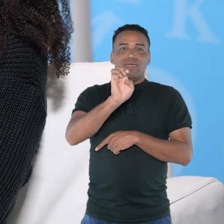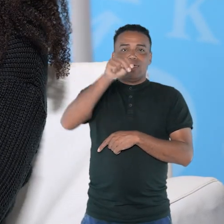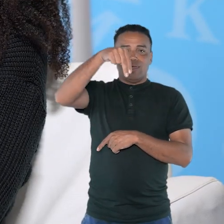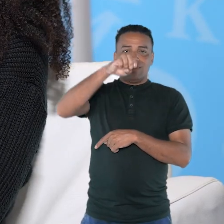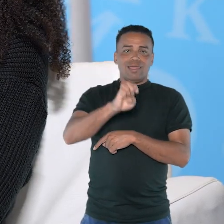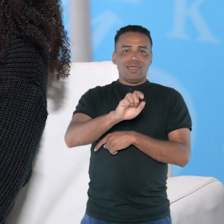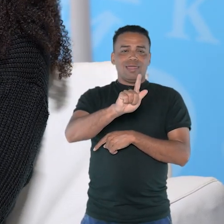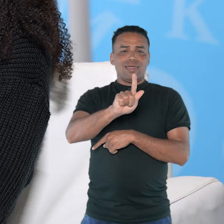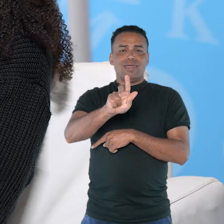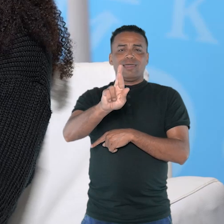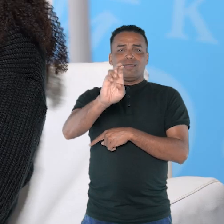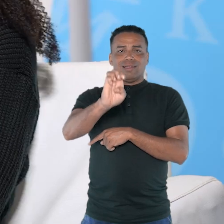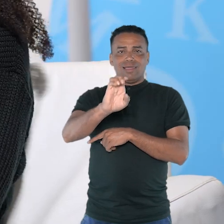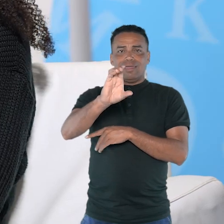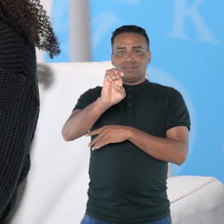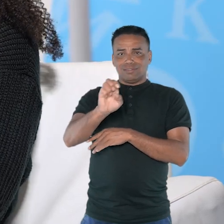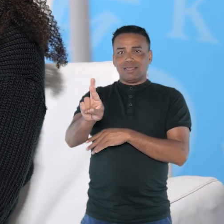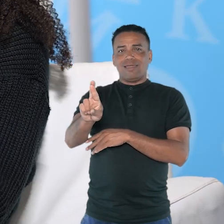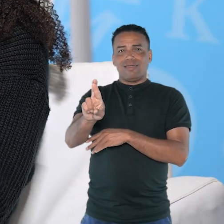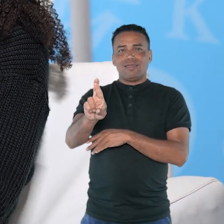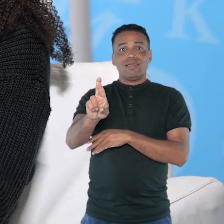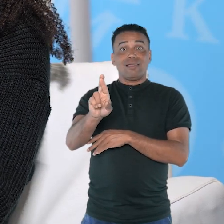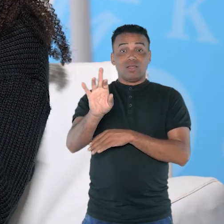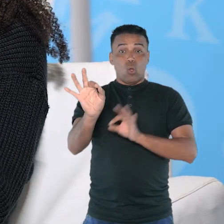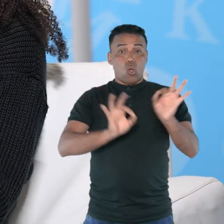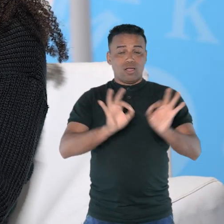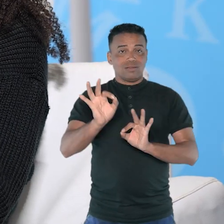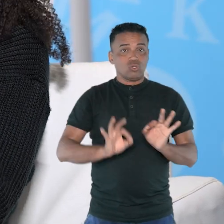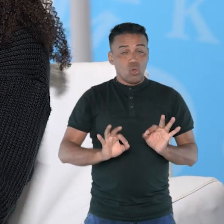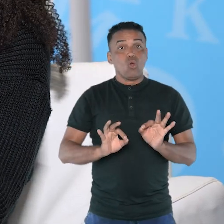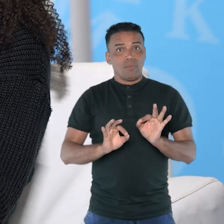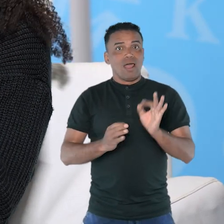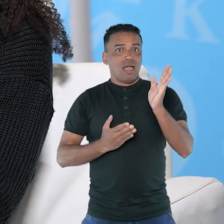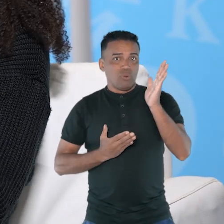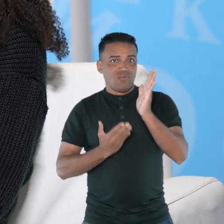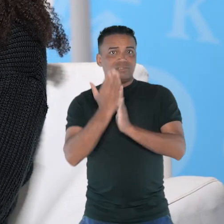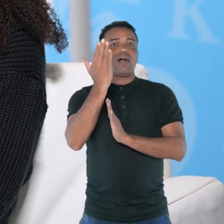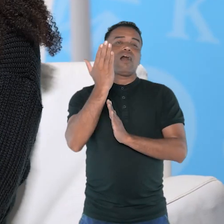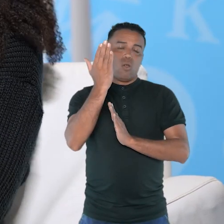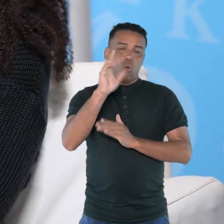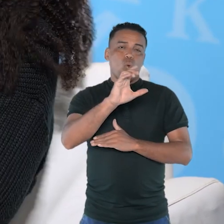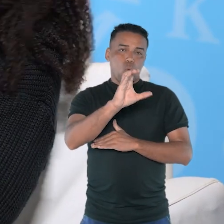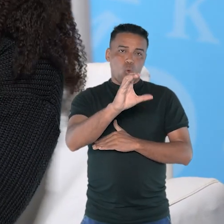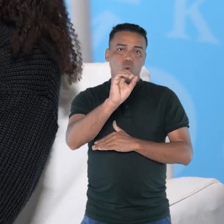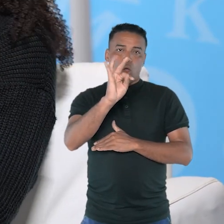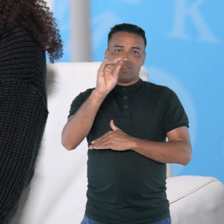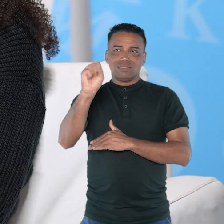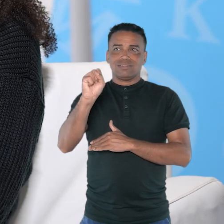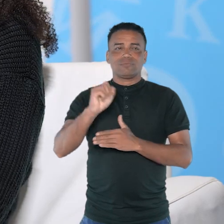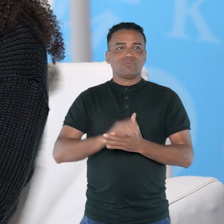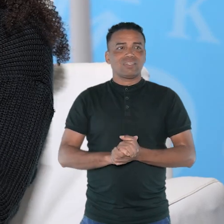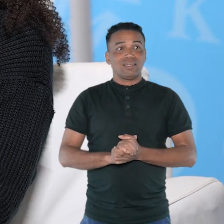foi os estudantes que se articularam para aprovar cotas raciais na UNB, e que depois ali de tantos anos, que eu tenho 39